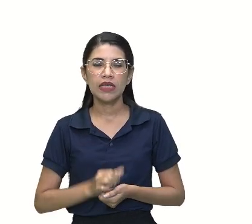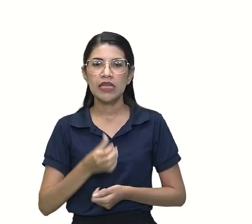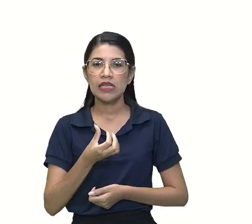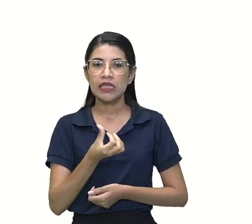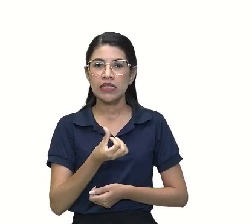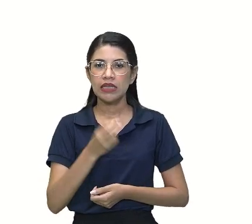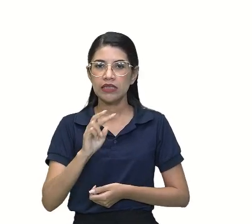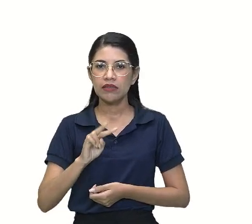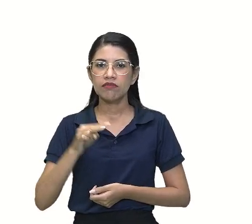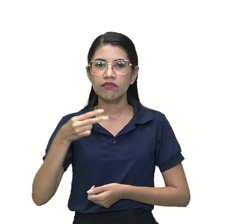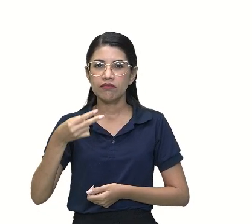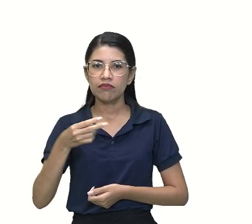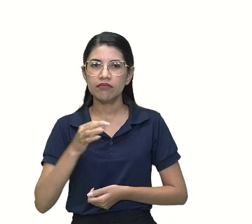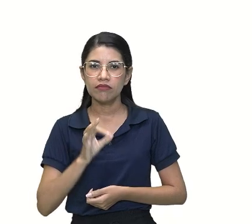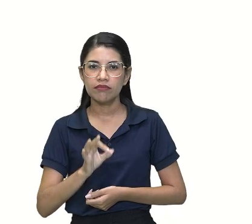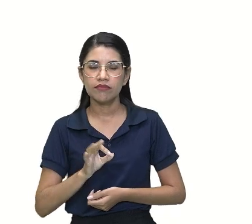quadrado?